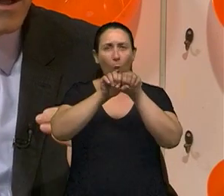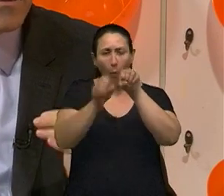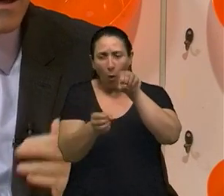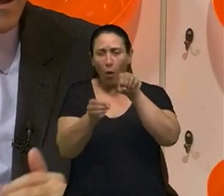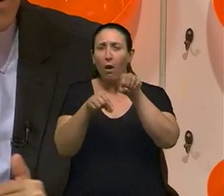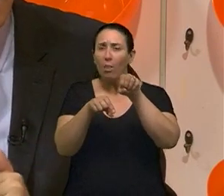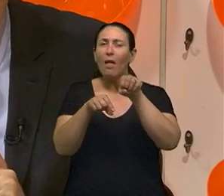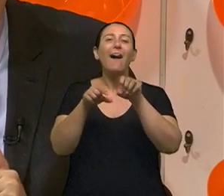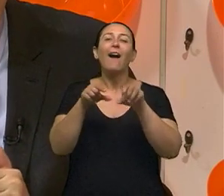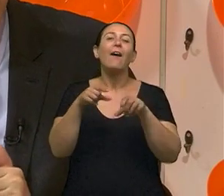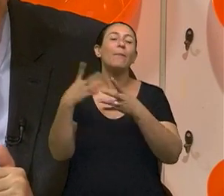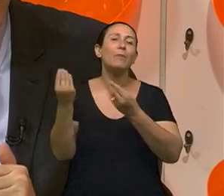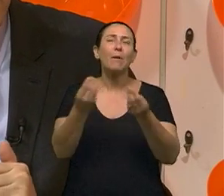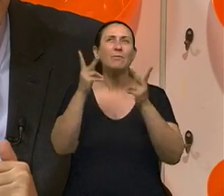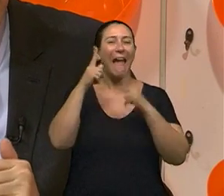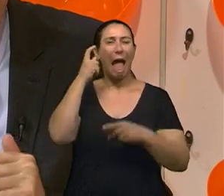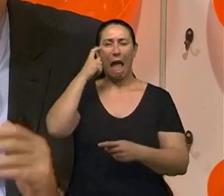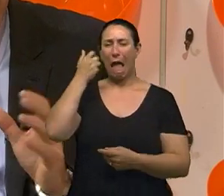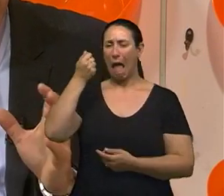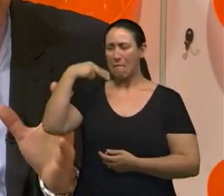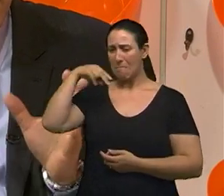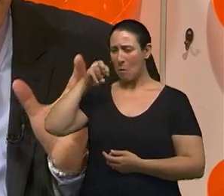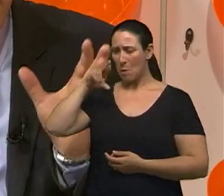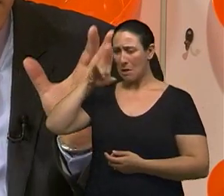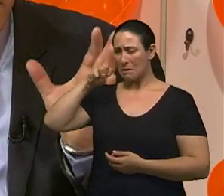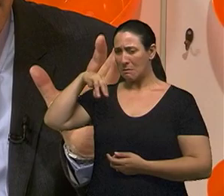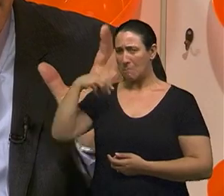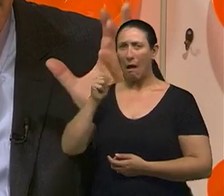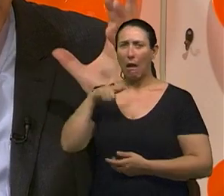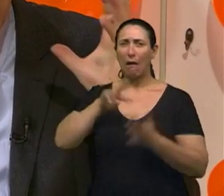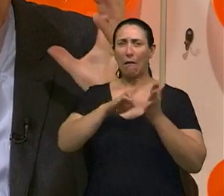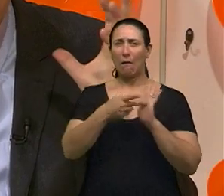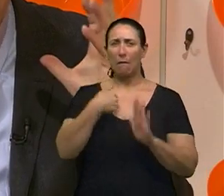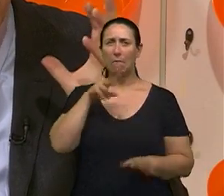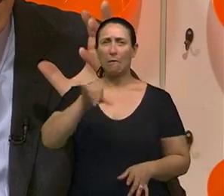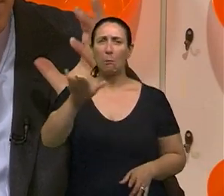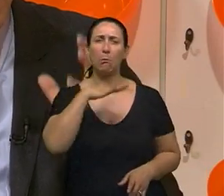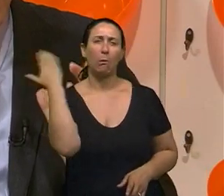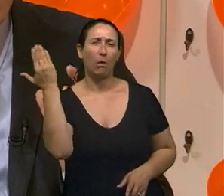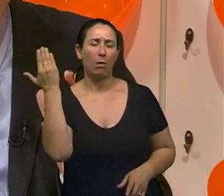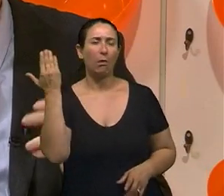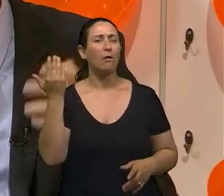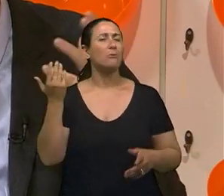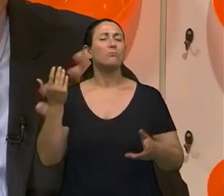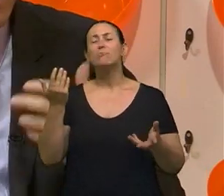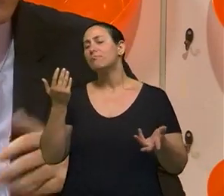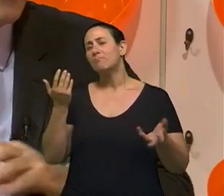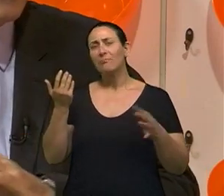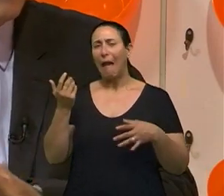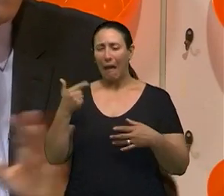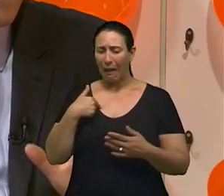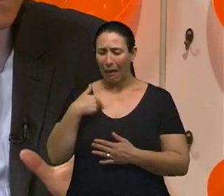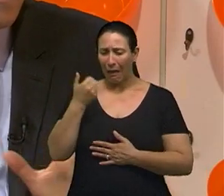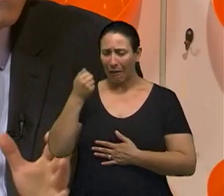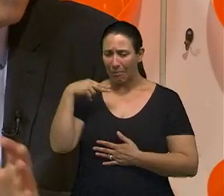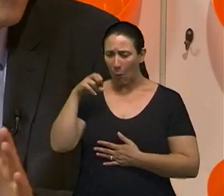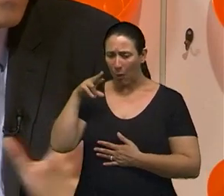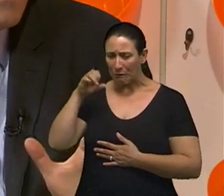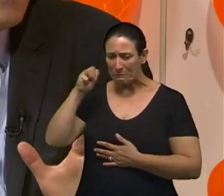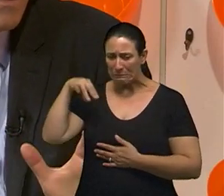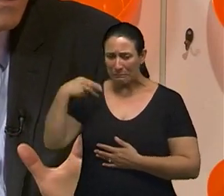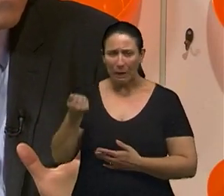aneurisma É Uma Sentença de Morte oou aneurisma né É tem aquela pecha de ó tô com aneurisma